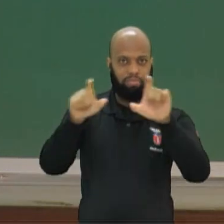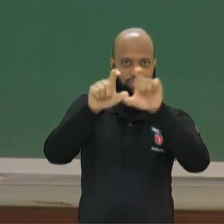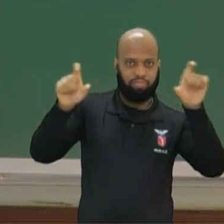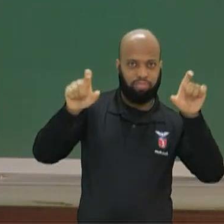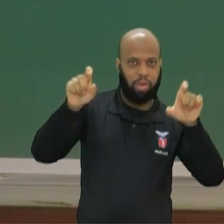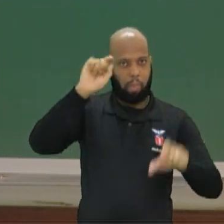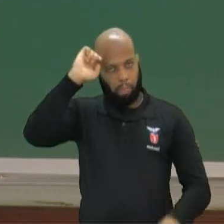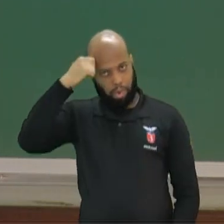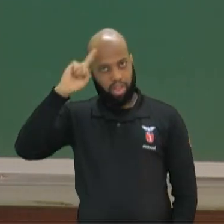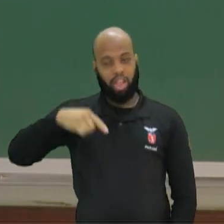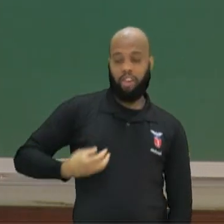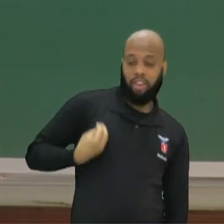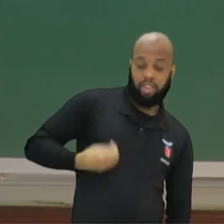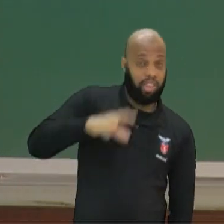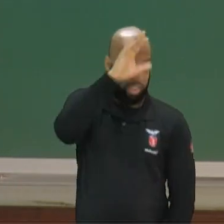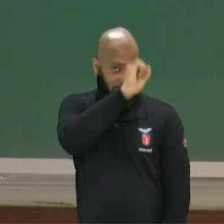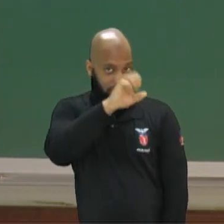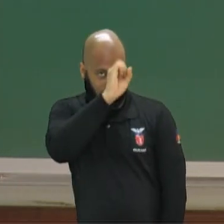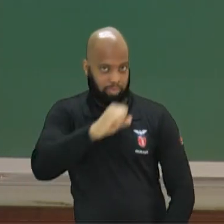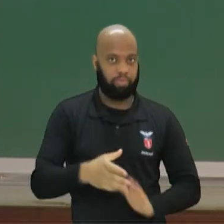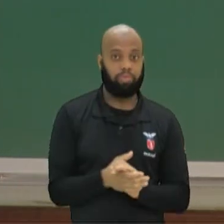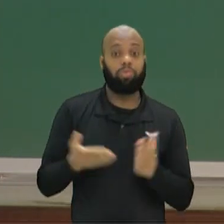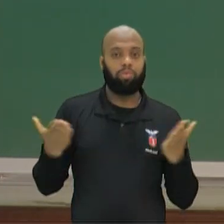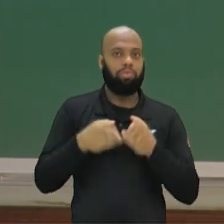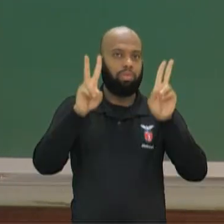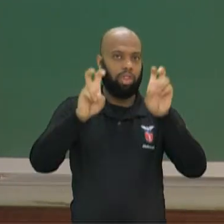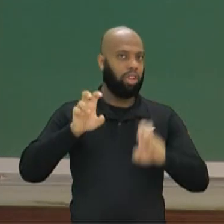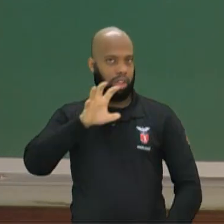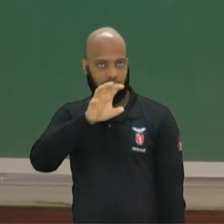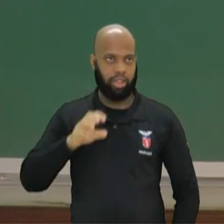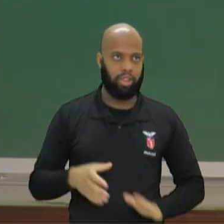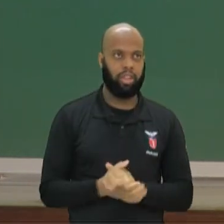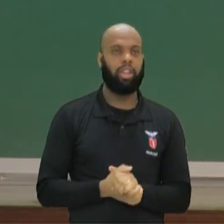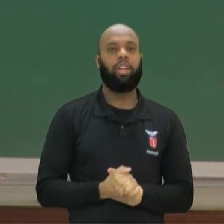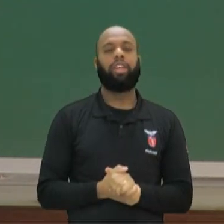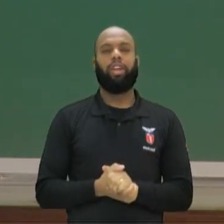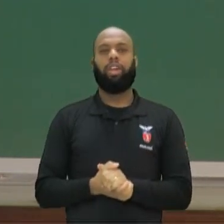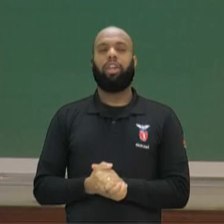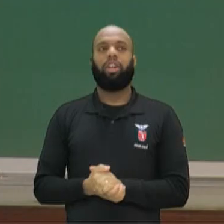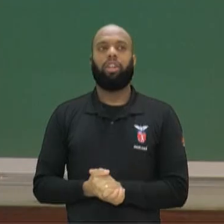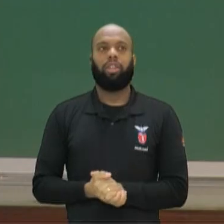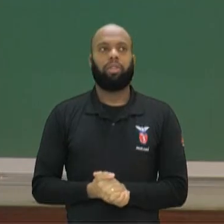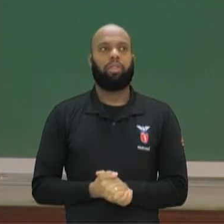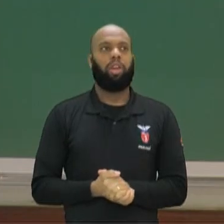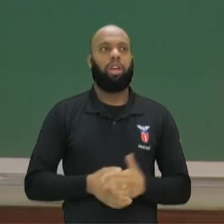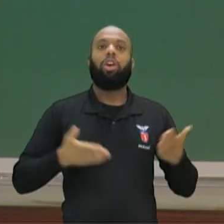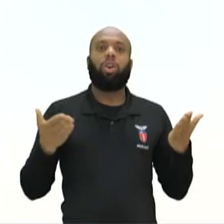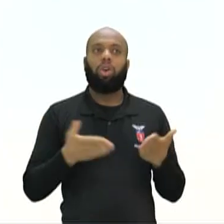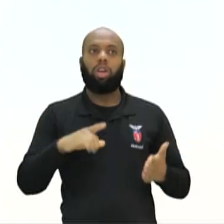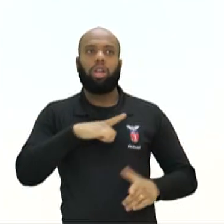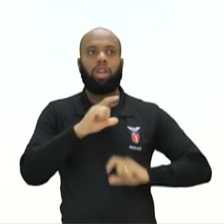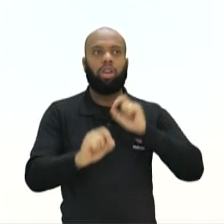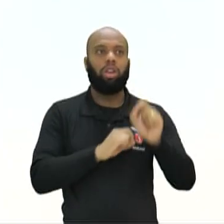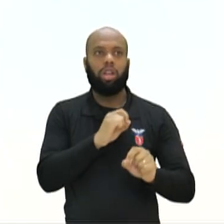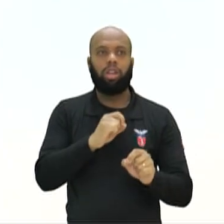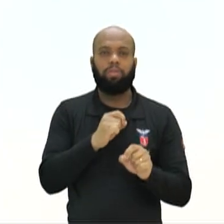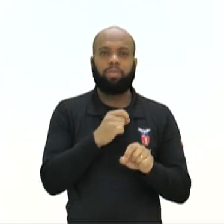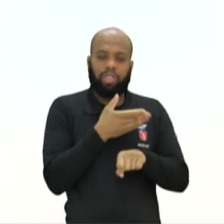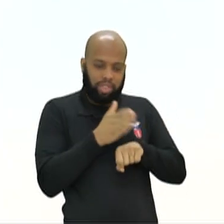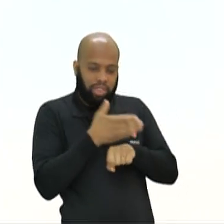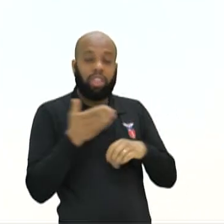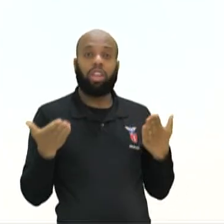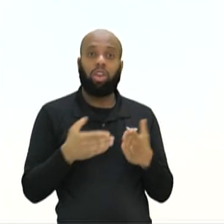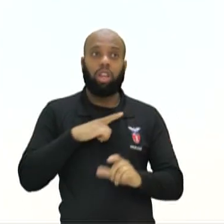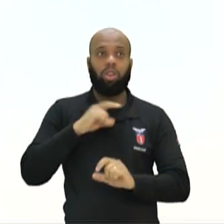a nossa aula vai girar nesse assunto, beleza? Então olha só. Nesse nosso warm-up, nesse aquecimento, nós temos aqui